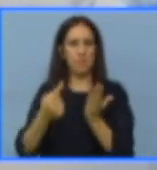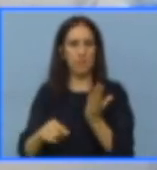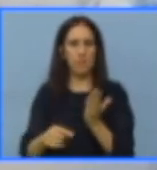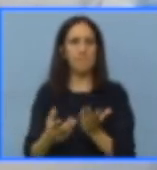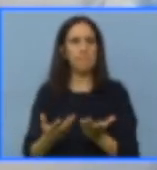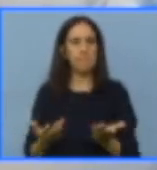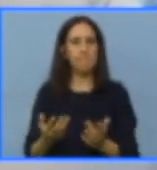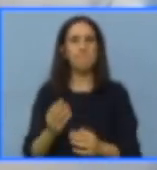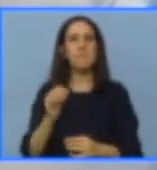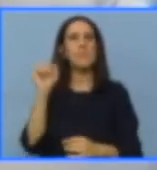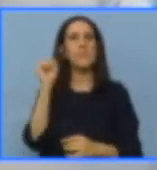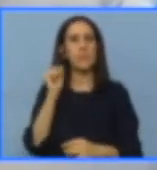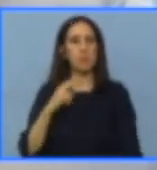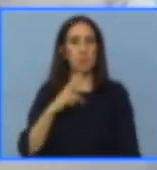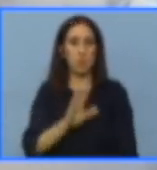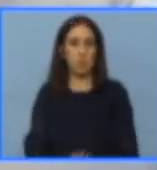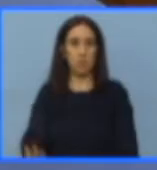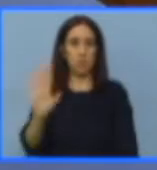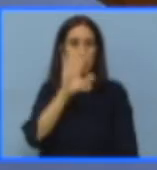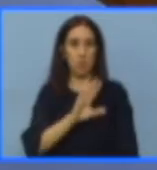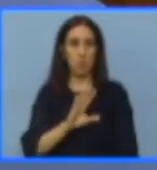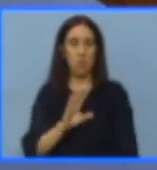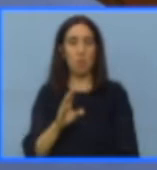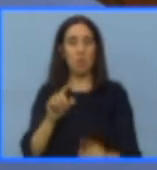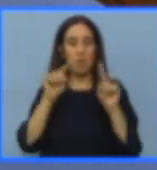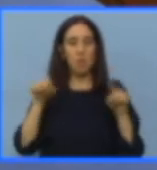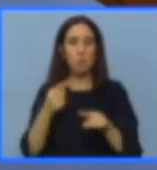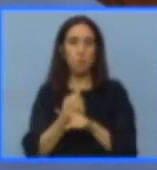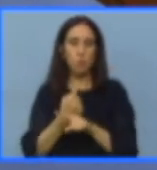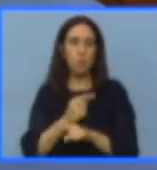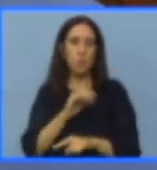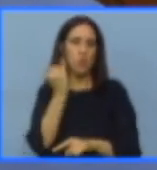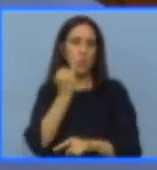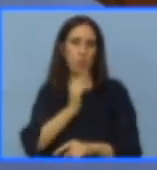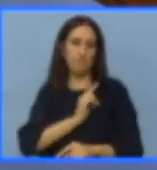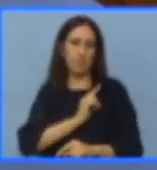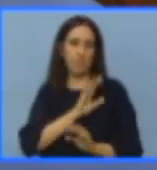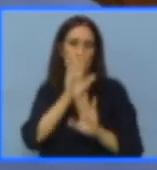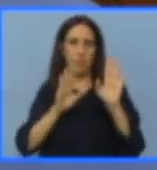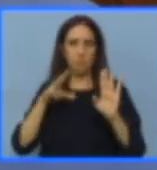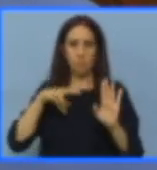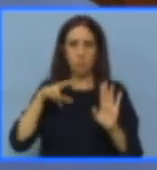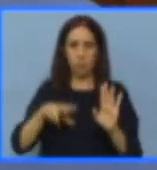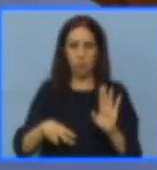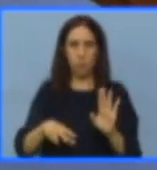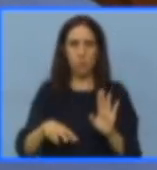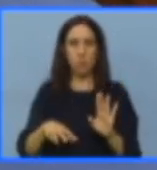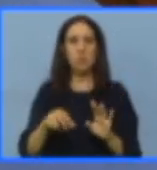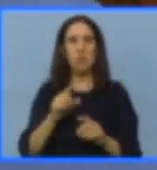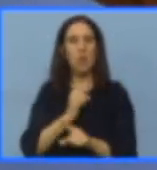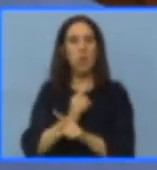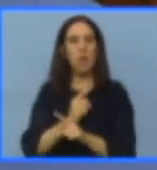de proveniência nacional, portanto, peças que pertencem a instituições ou coleções privadas portuguesas, com o